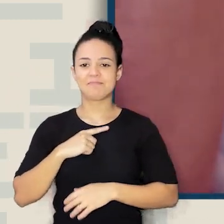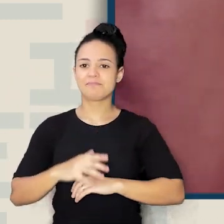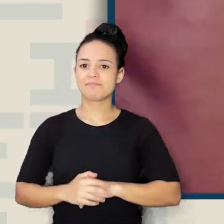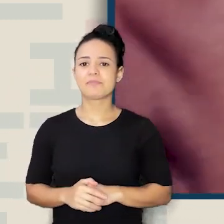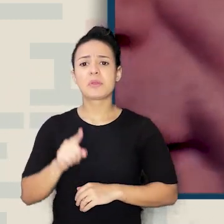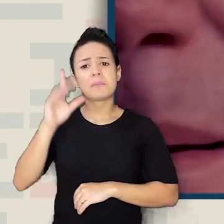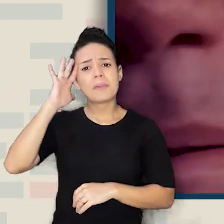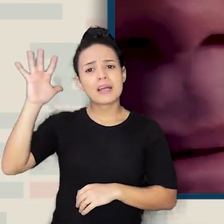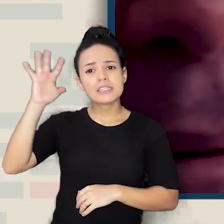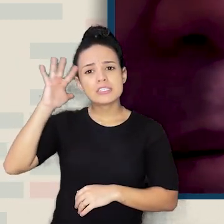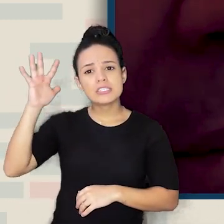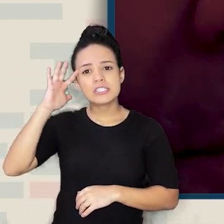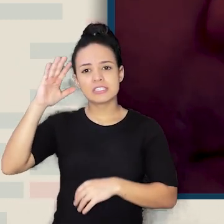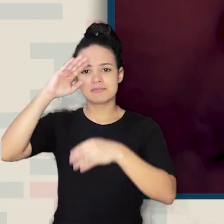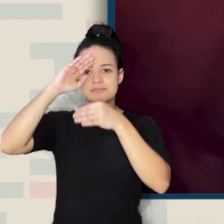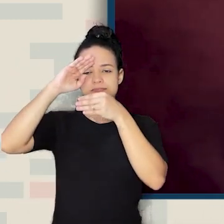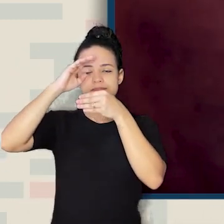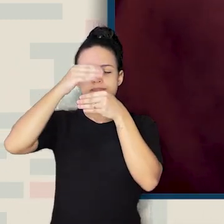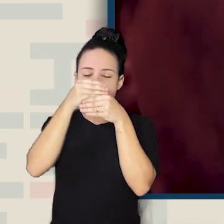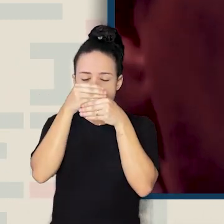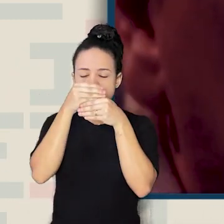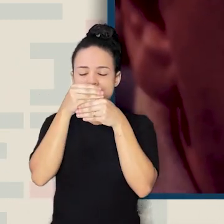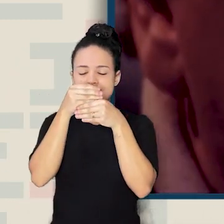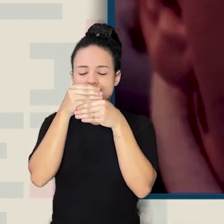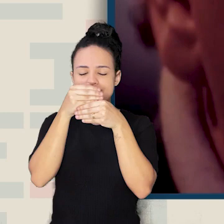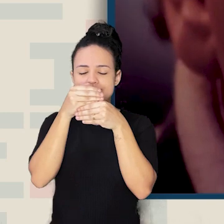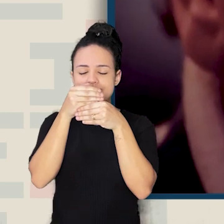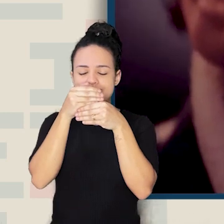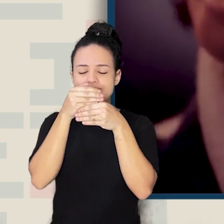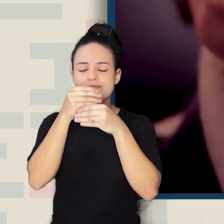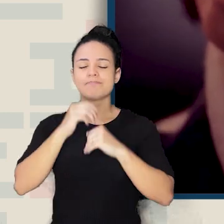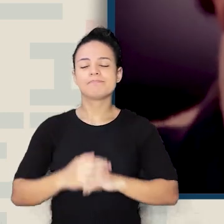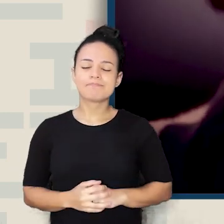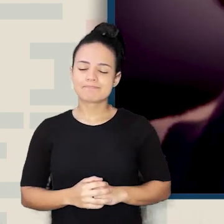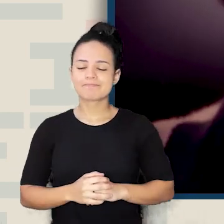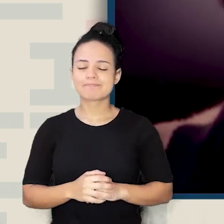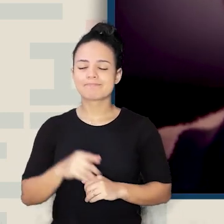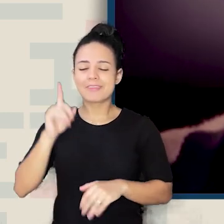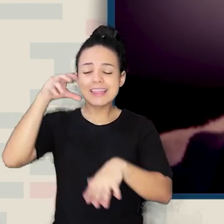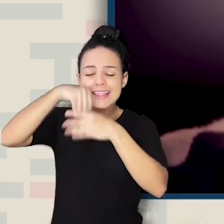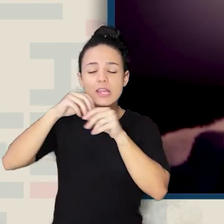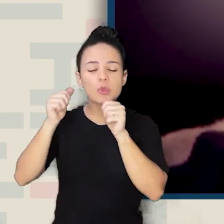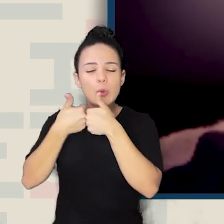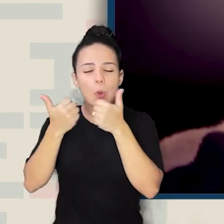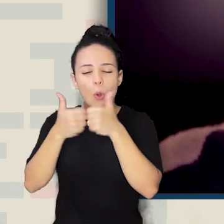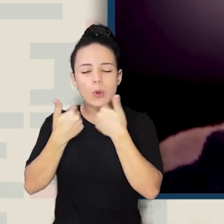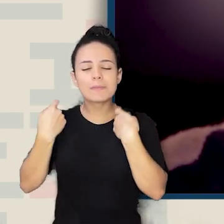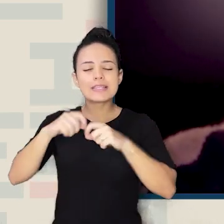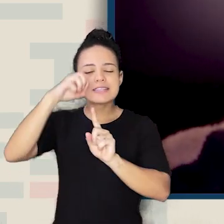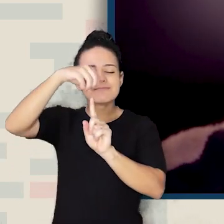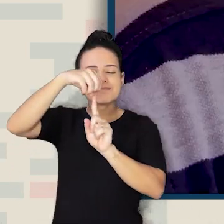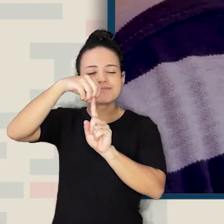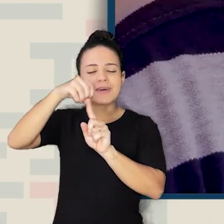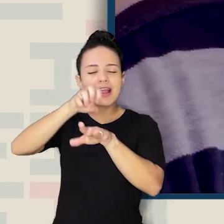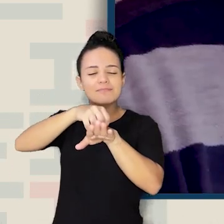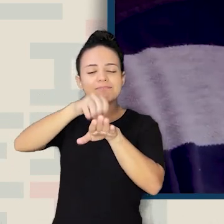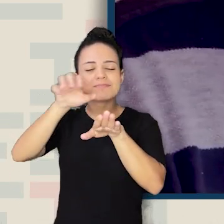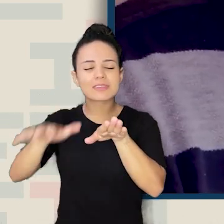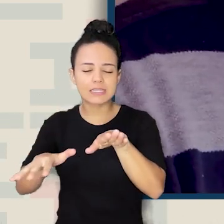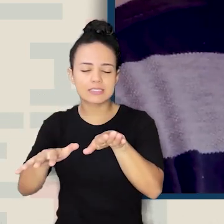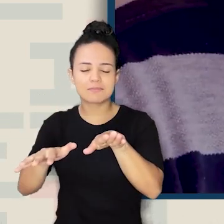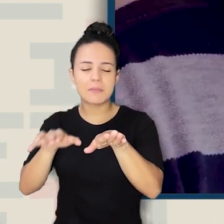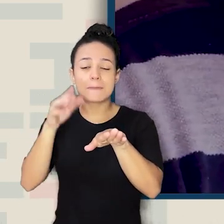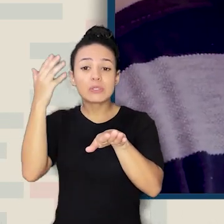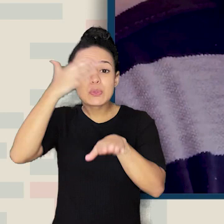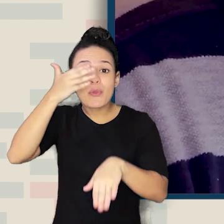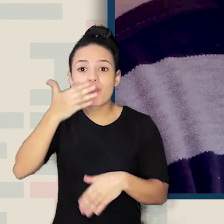você fechando o olho assim, tomando a visão, você dentro de um ônibus, você tendo que descer em um lugar que você não está vendo.